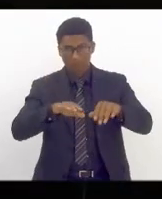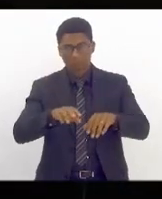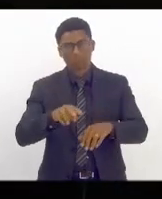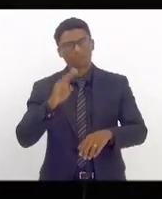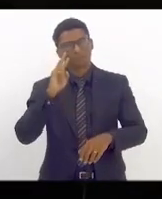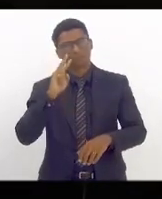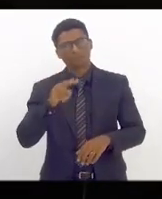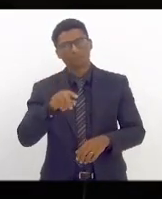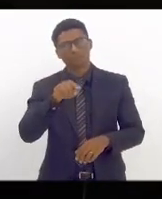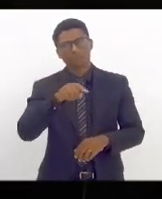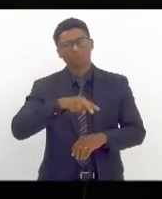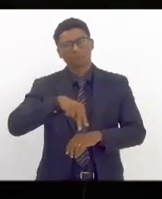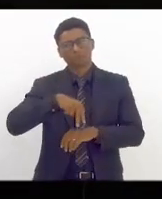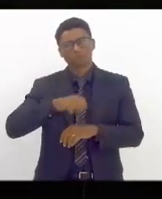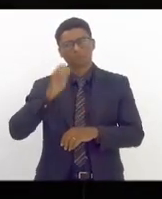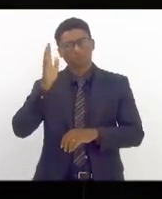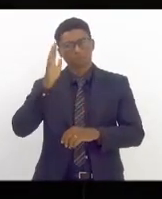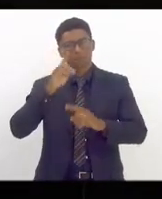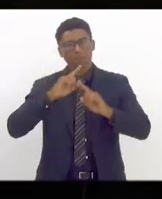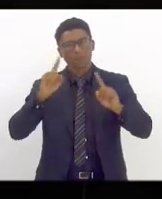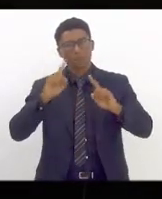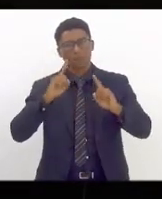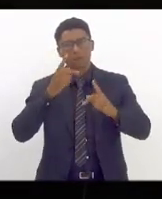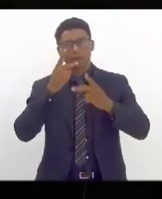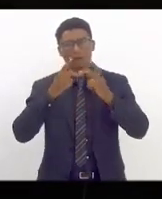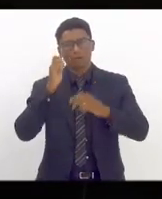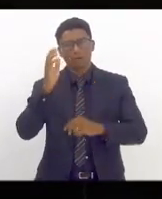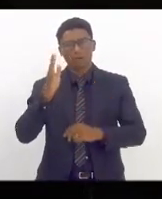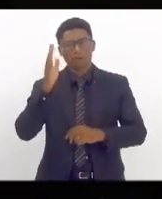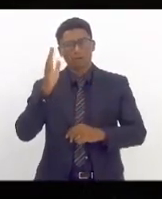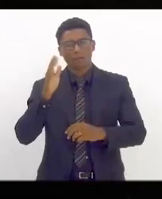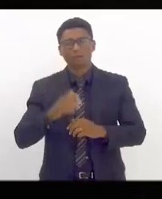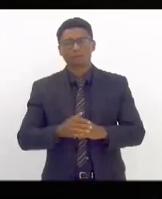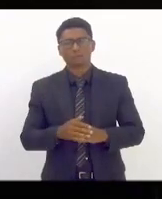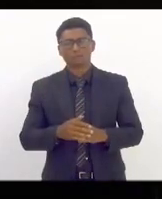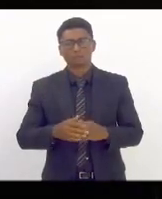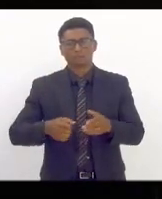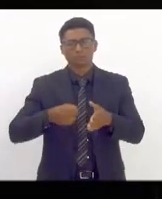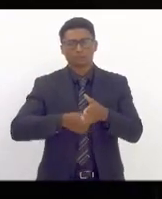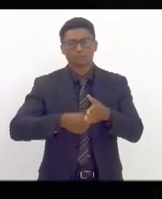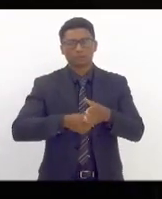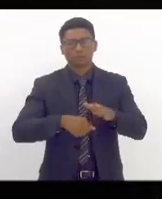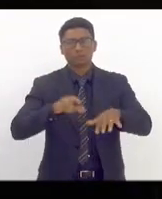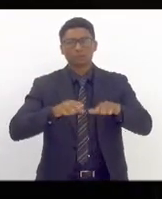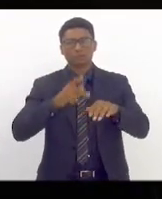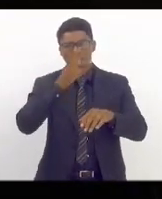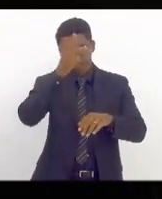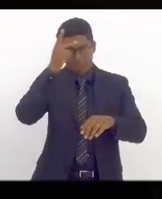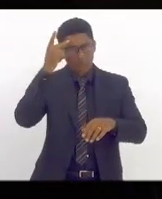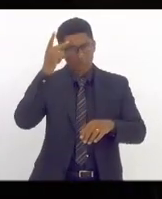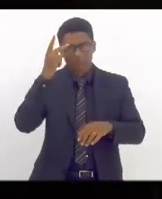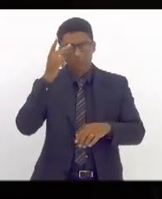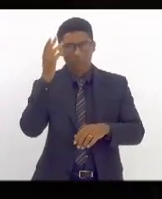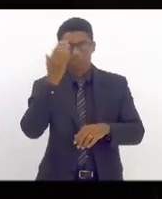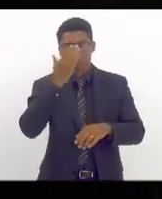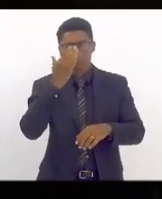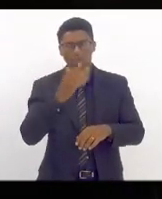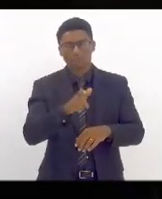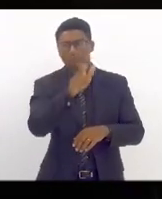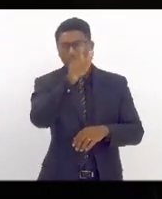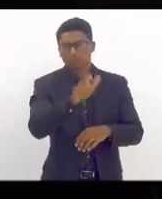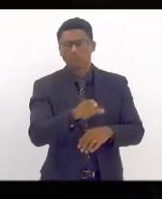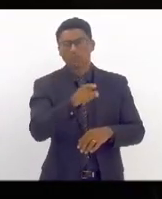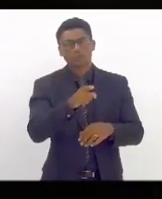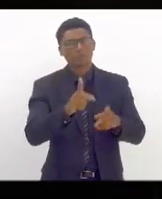não palanque reclamando falando lutando pelos nossos direitos às vezes não vê como um homem é um homem tão afetuoso